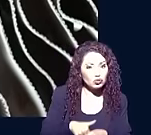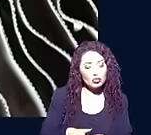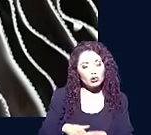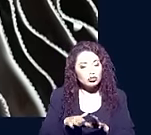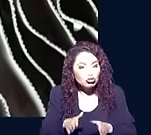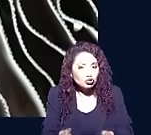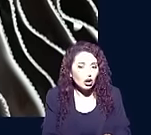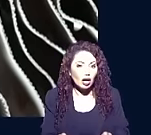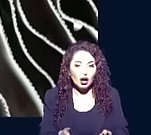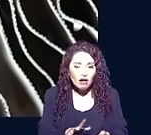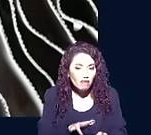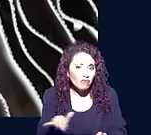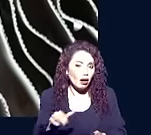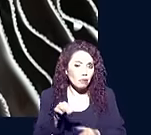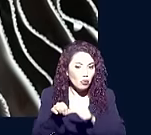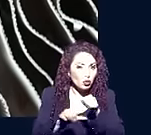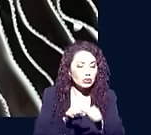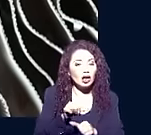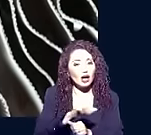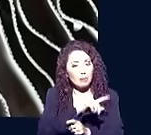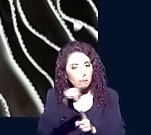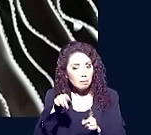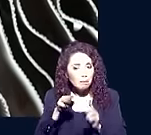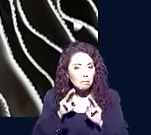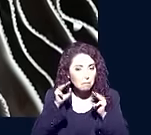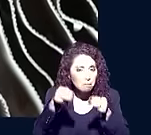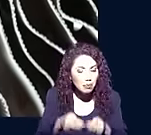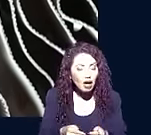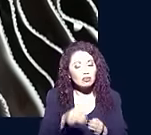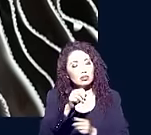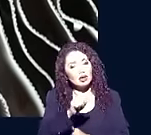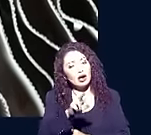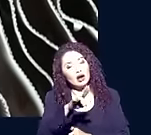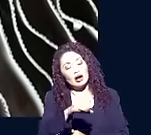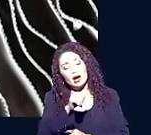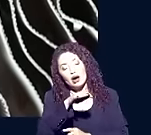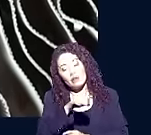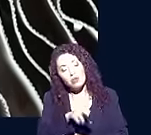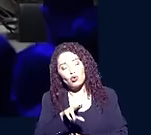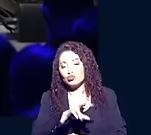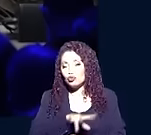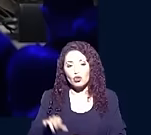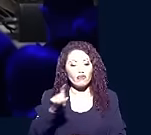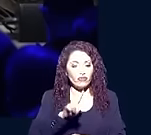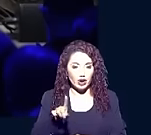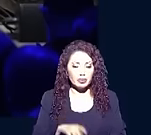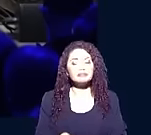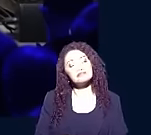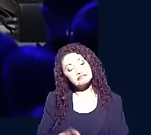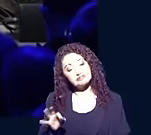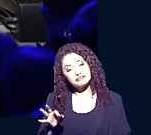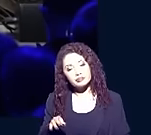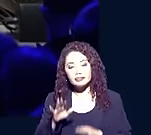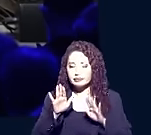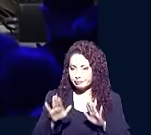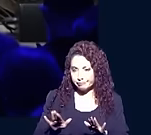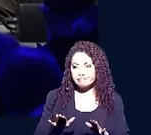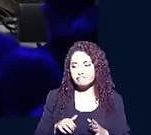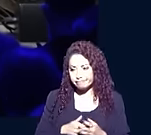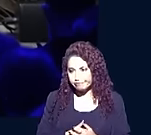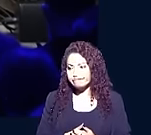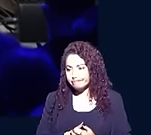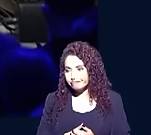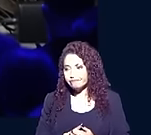deverá haver mudanças na meta do arcabo pelo congresso nacional eu penso Mas de qualquer forma esse discurso do